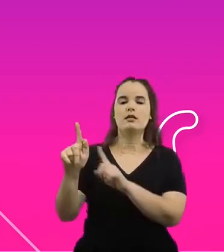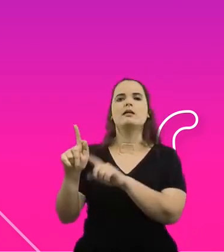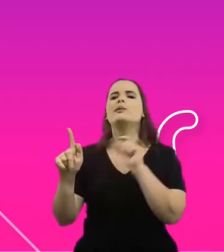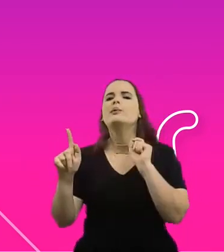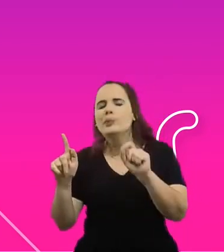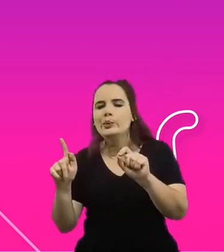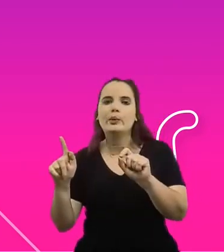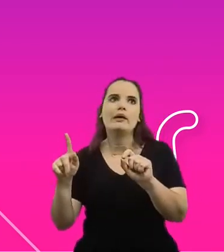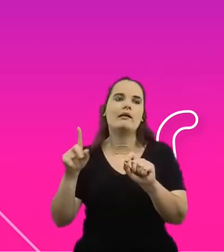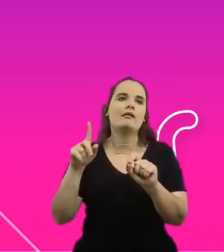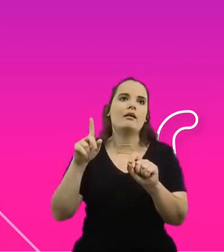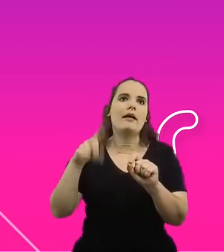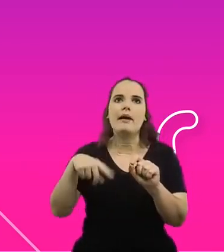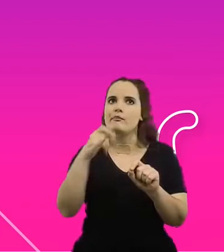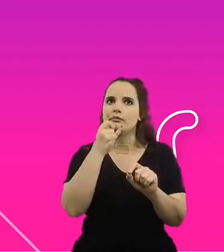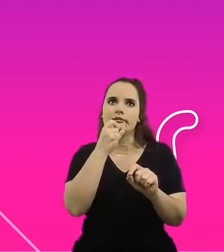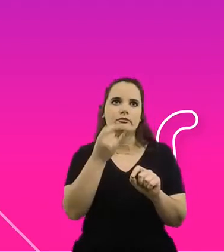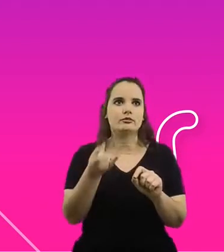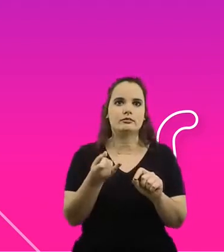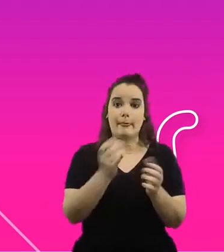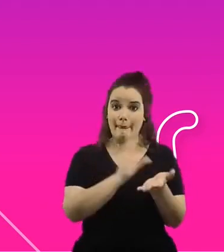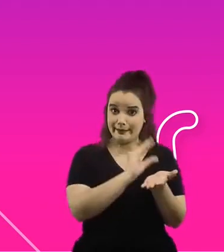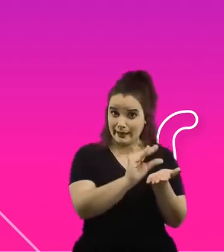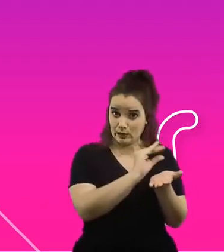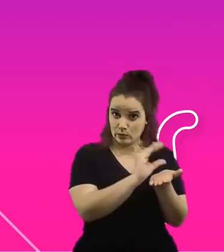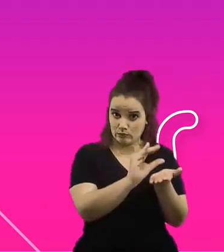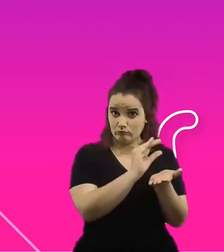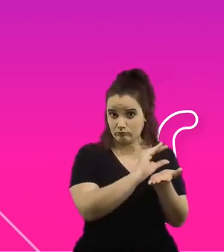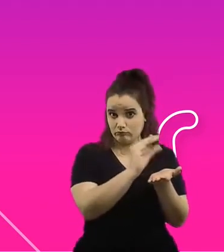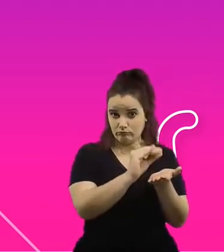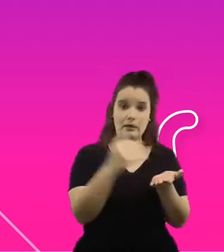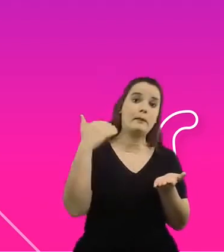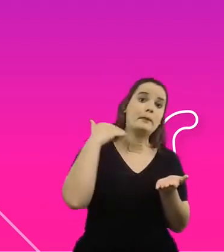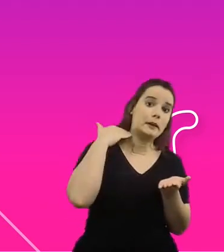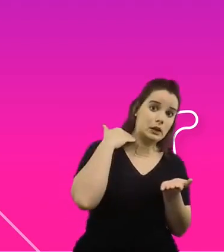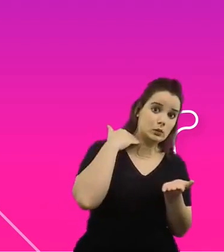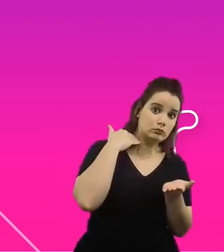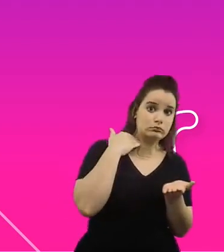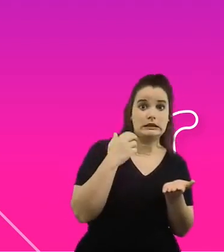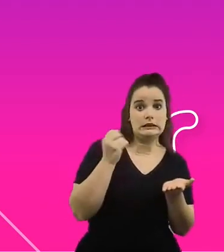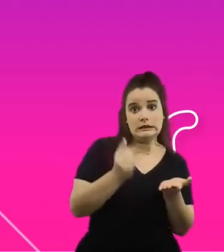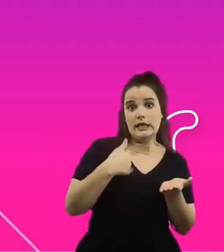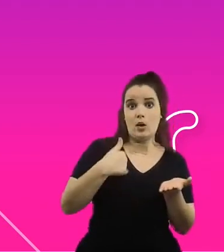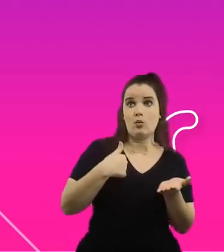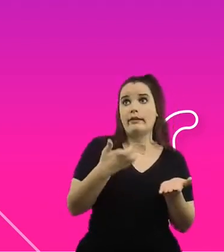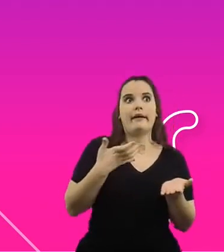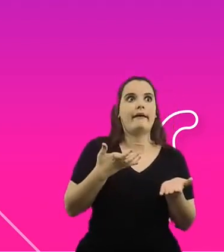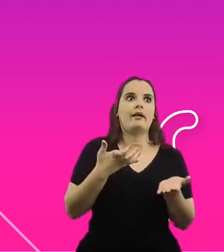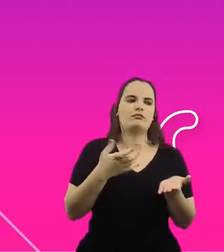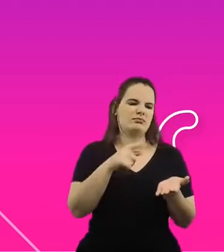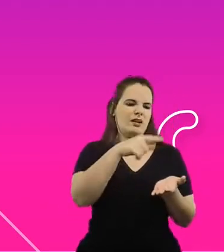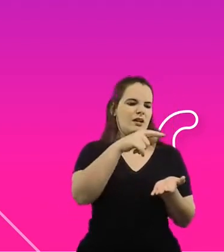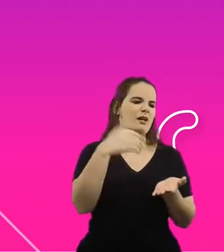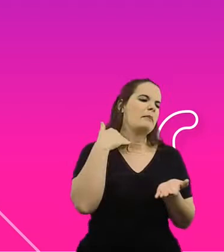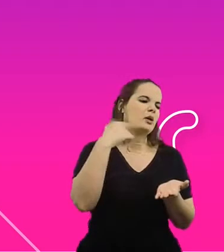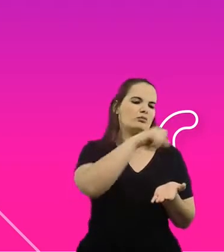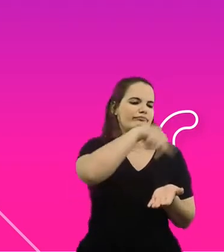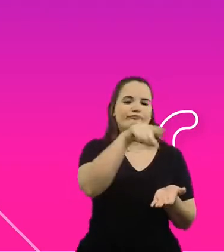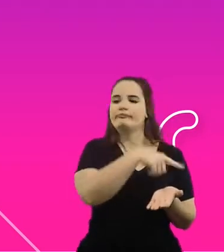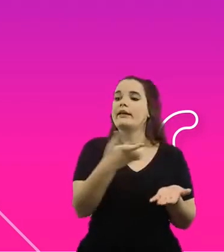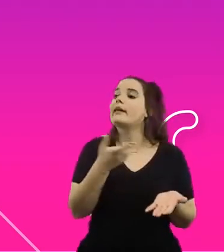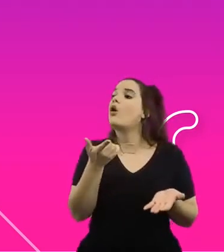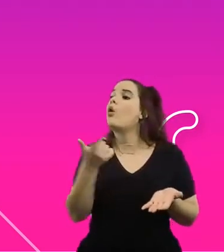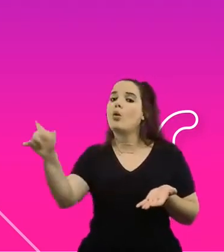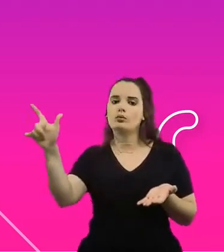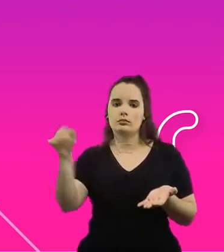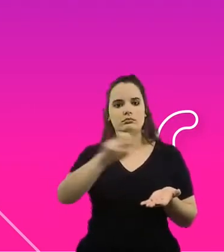dados eles sejam compartilhados entre os bancos, então isso vai facilitar a portabilidade bancária para as pessoas, então vai